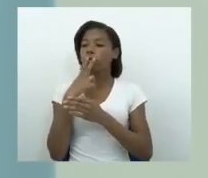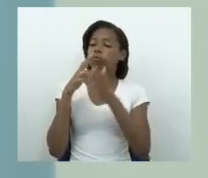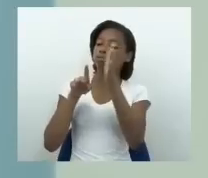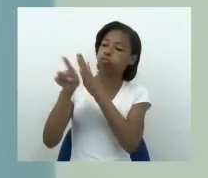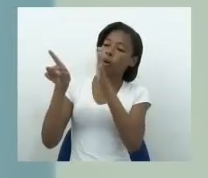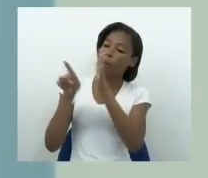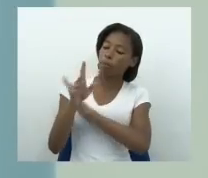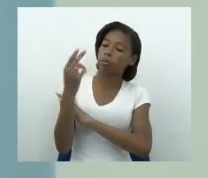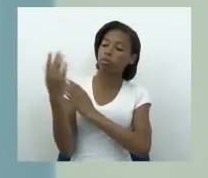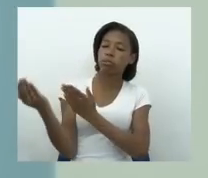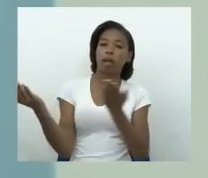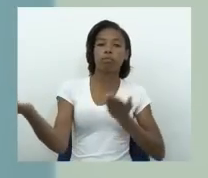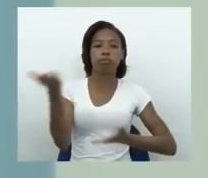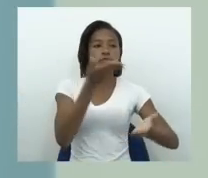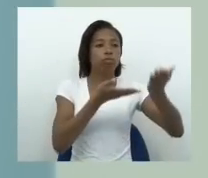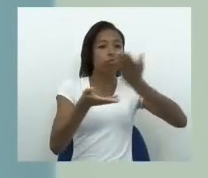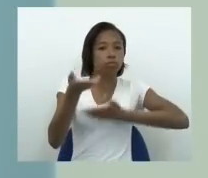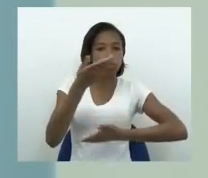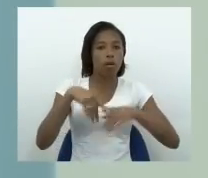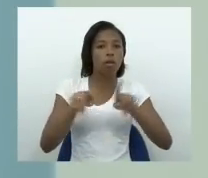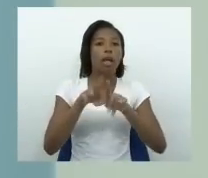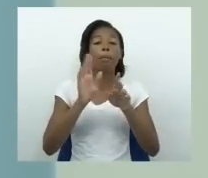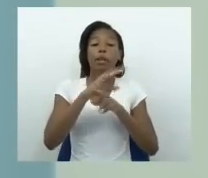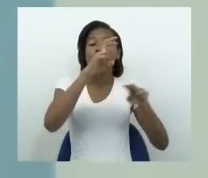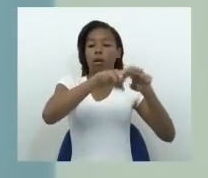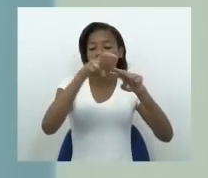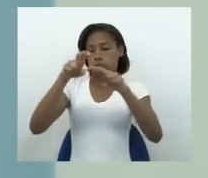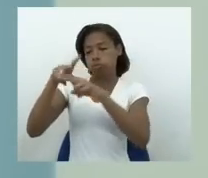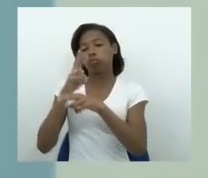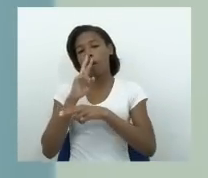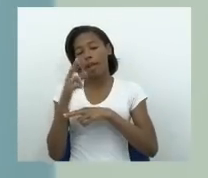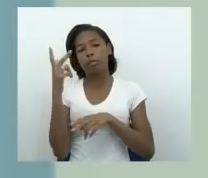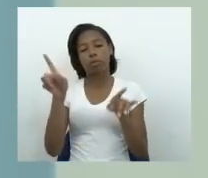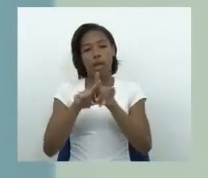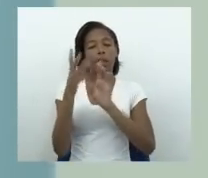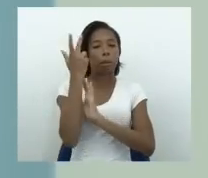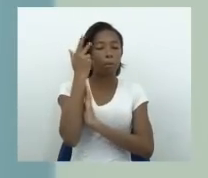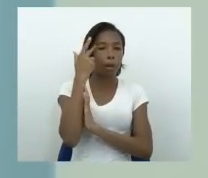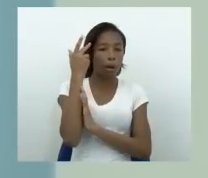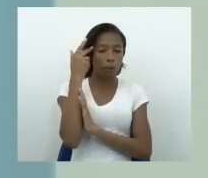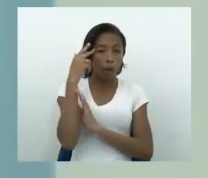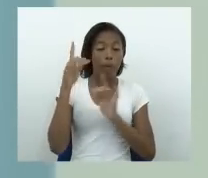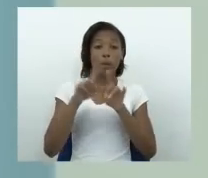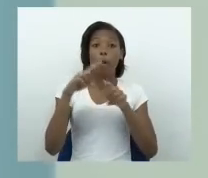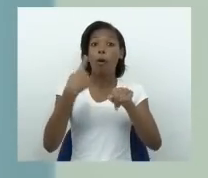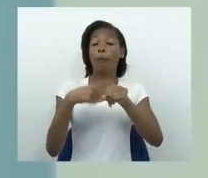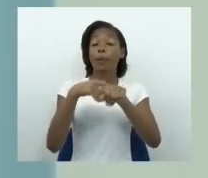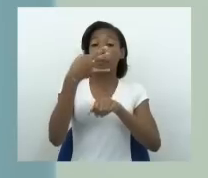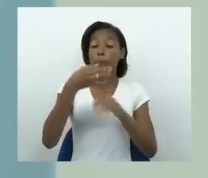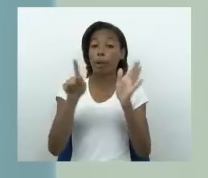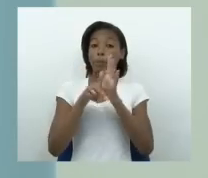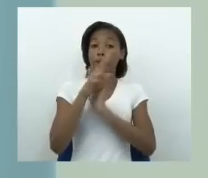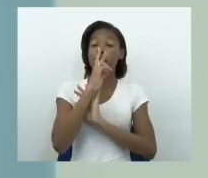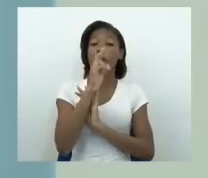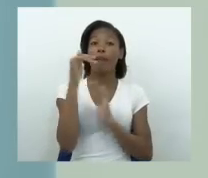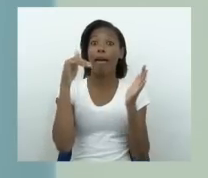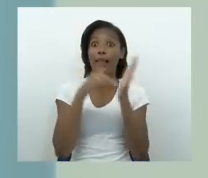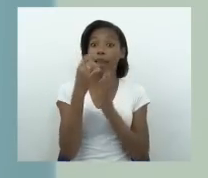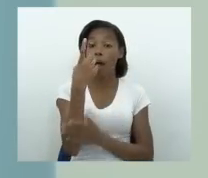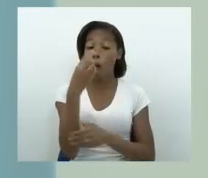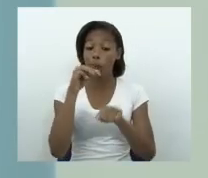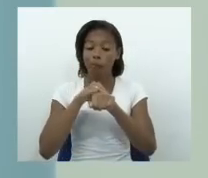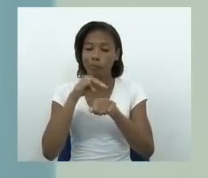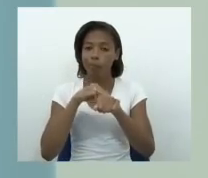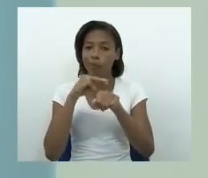das respostas respeitará a ordem já dos assentos aqui naquele sorteio previamente realizado. O tempo de resposta será de